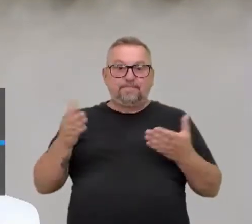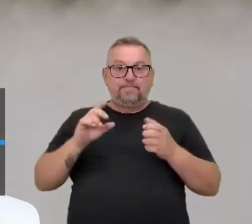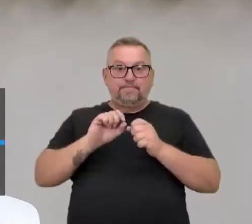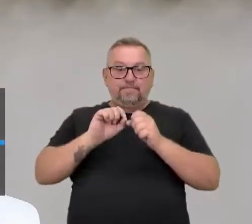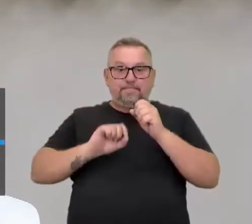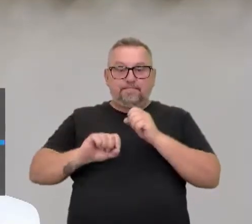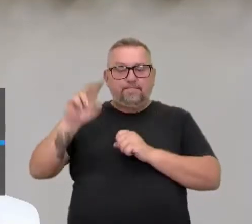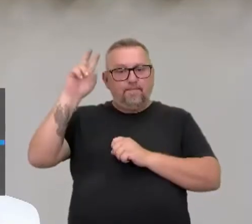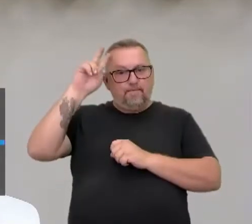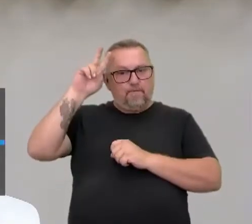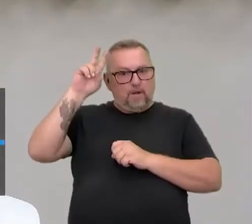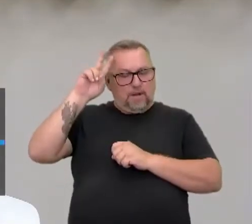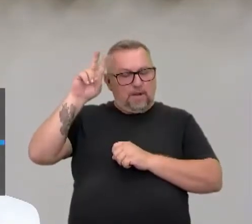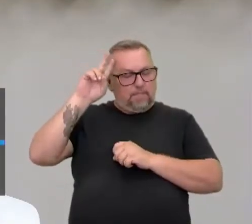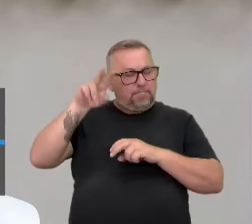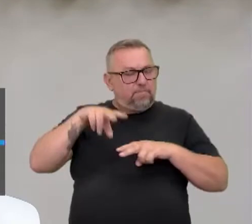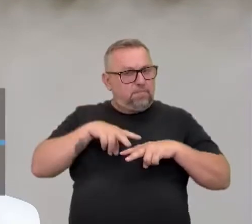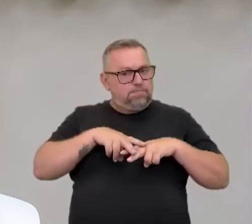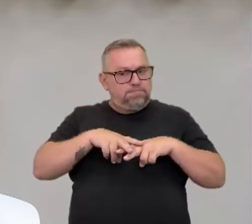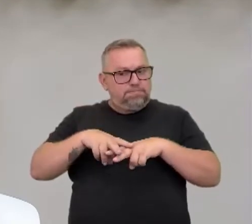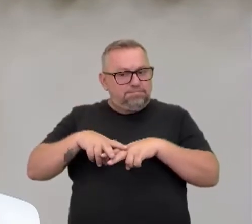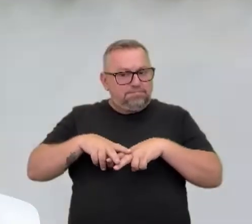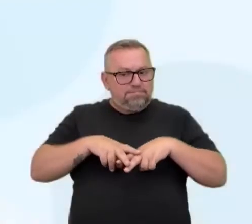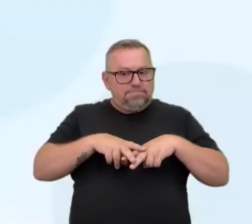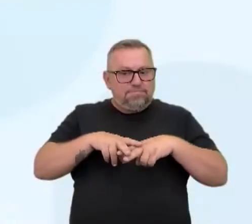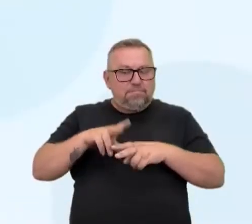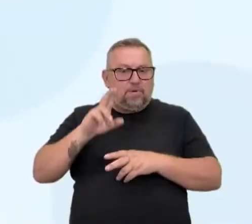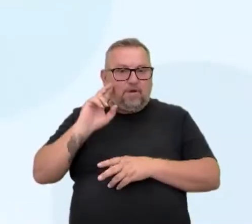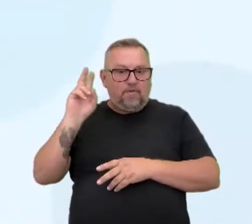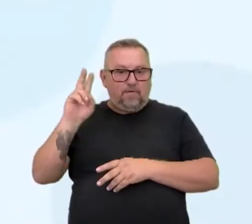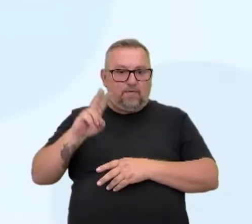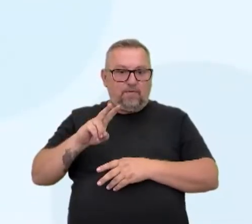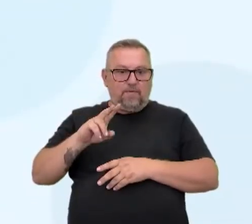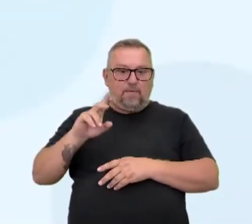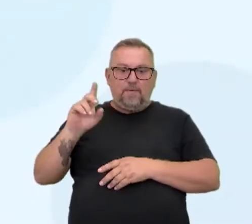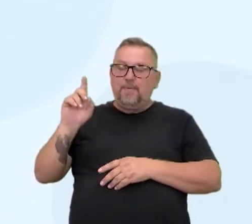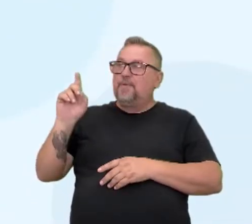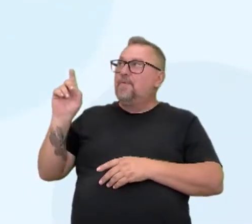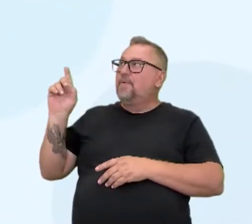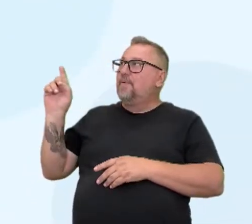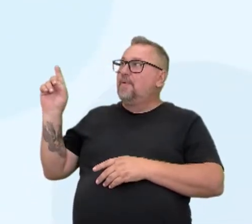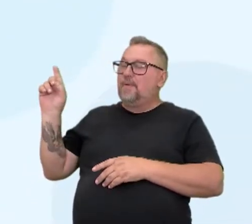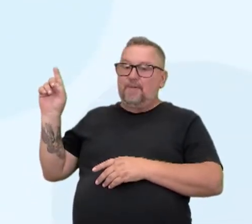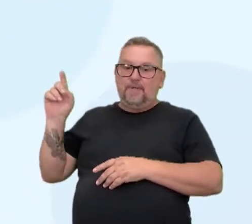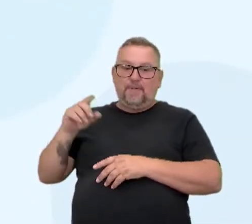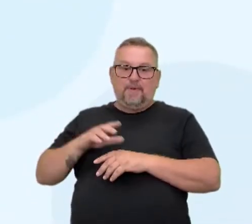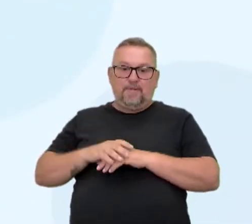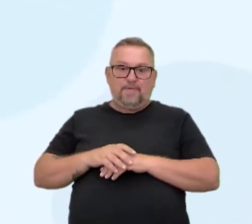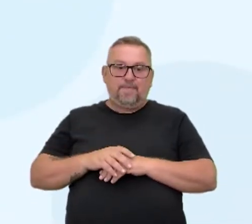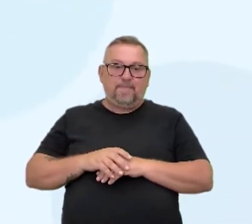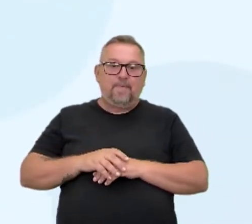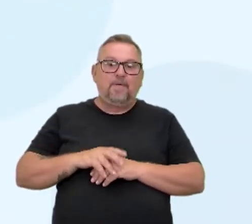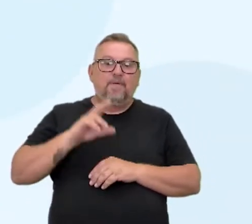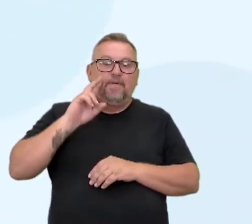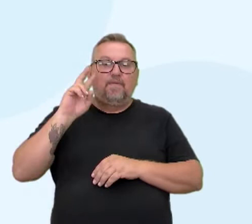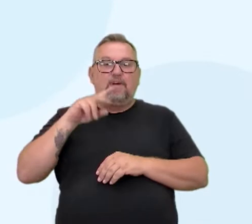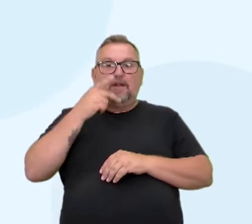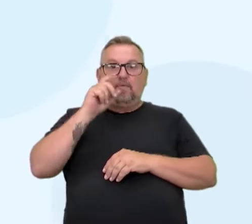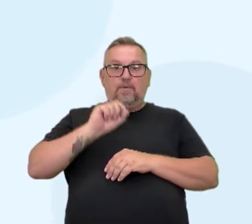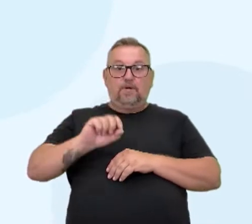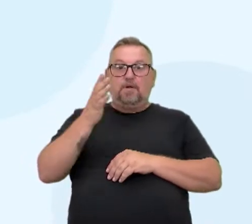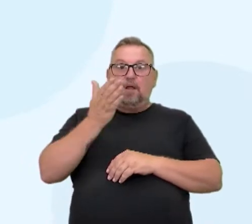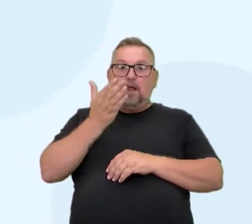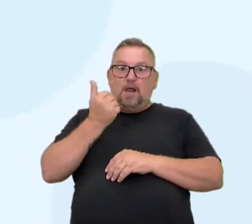uma retrospectiva, do que a gente viu até então. A gente começou então a ver nas nossas últimas aulas a respeito